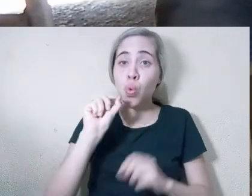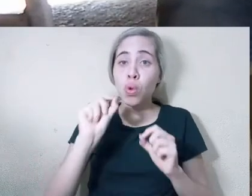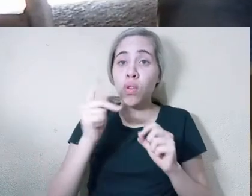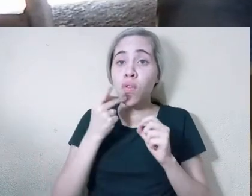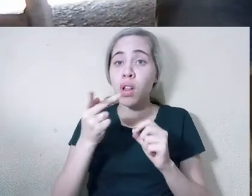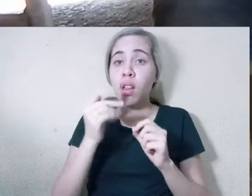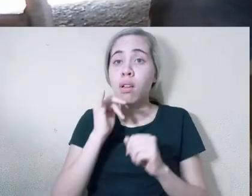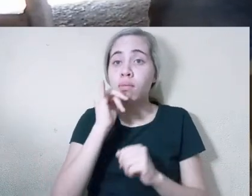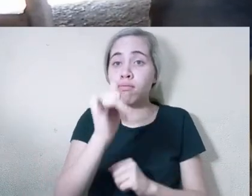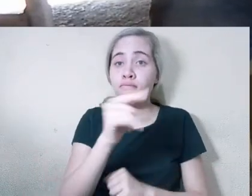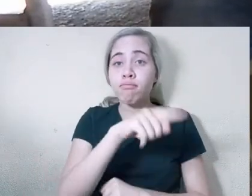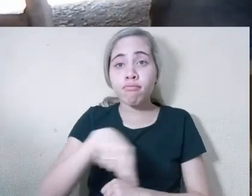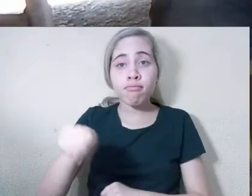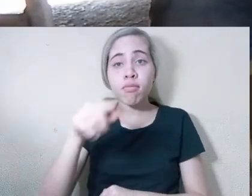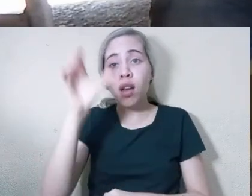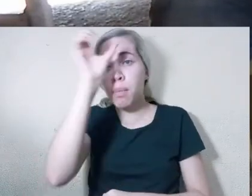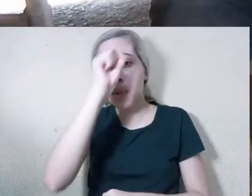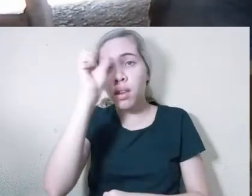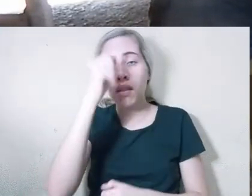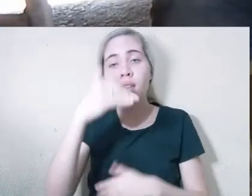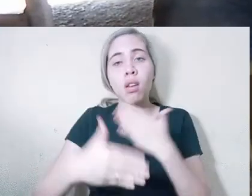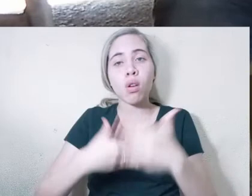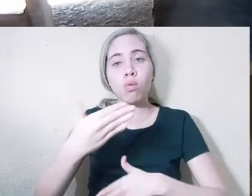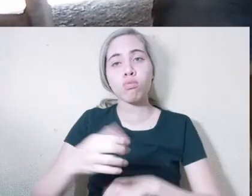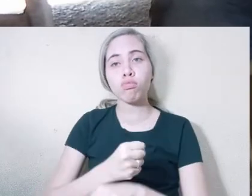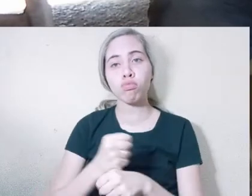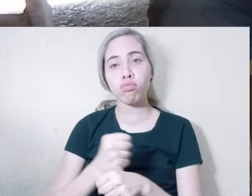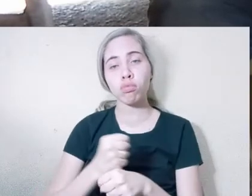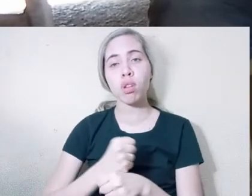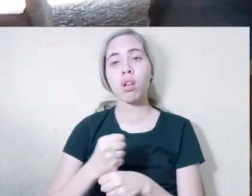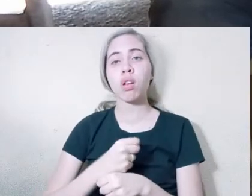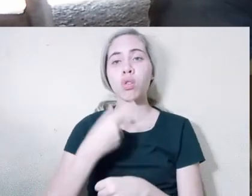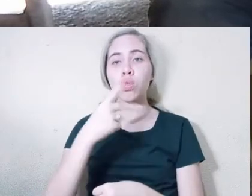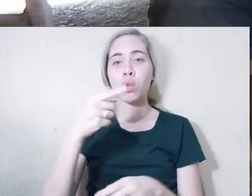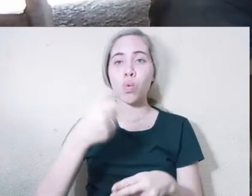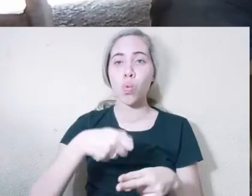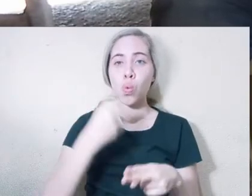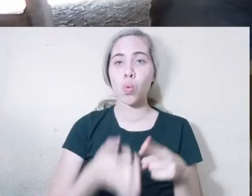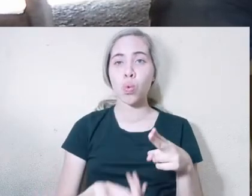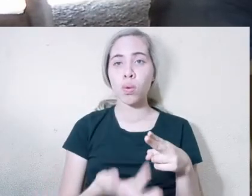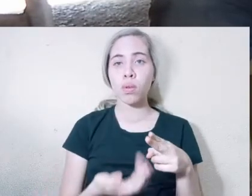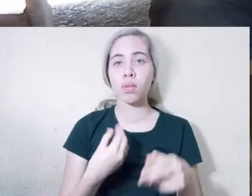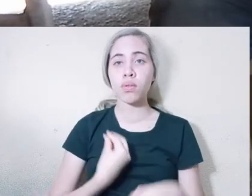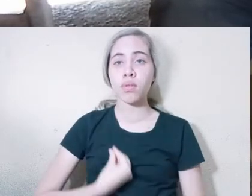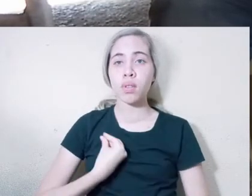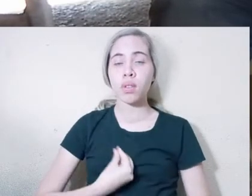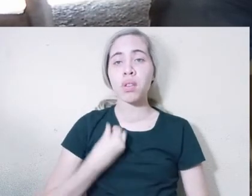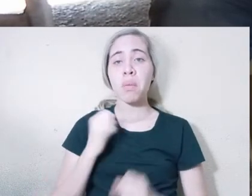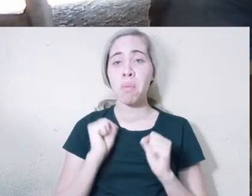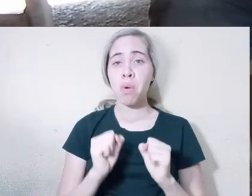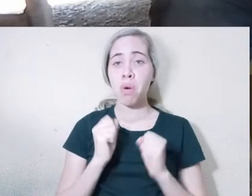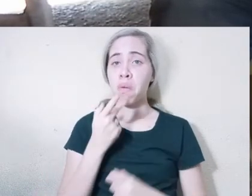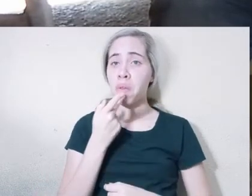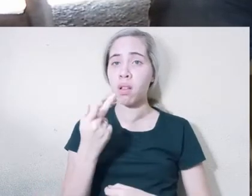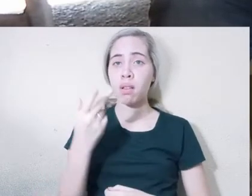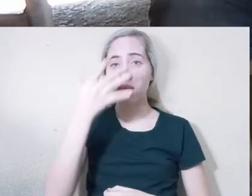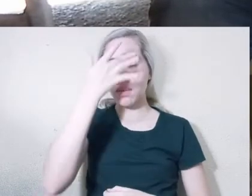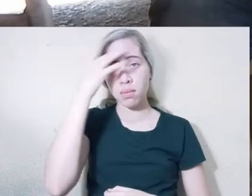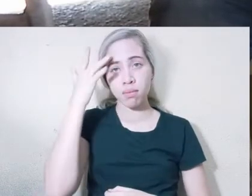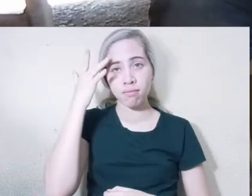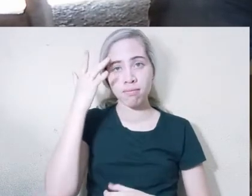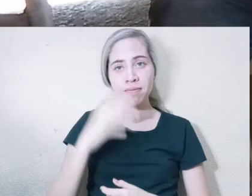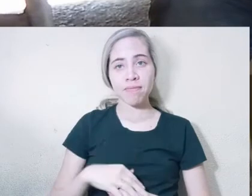sua mensagem final, se você tiver um conselho para alguém com o que você aprendeu aí ao longo do teu tempo de cutelaria ou de vida,